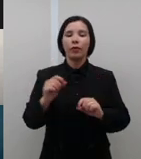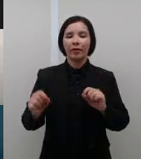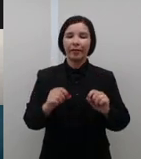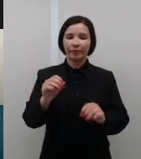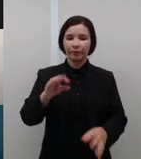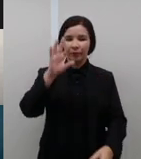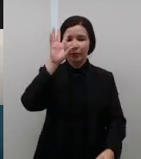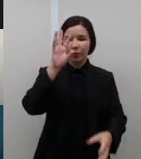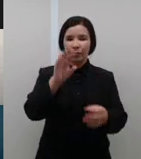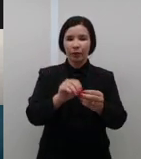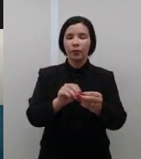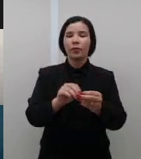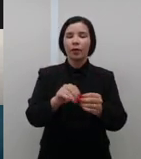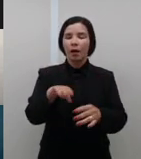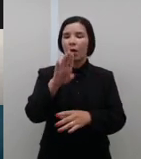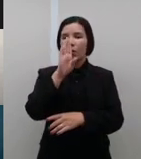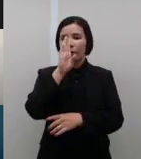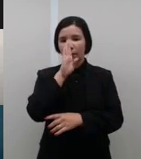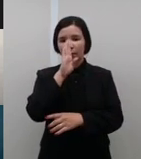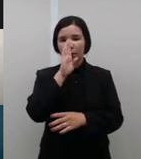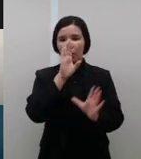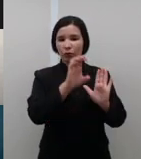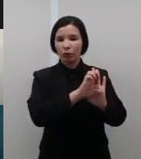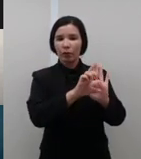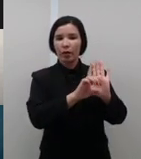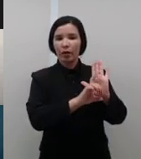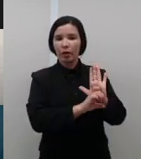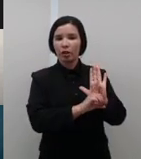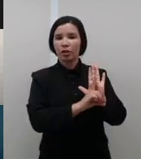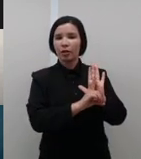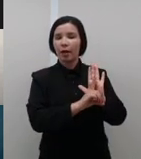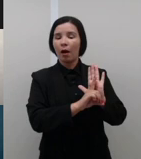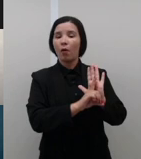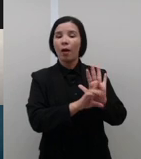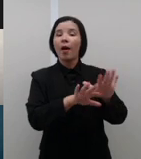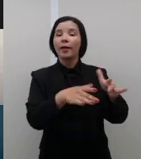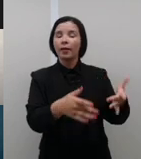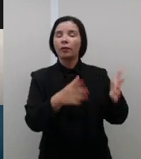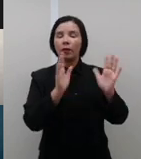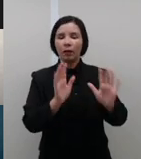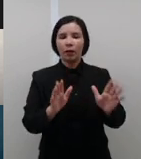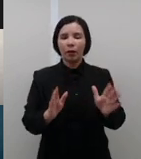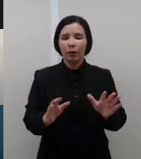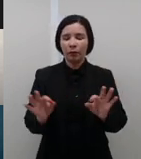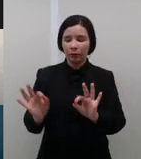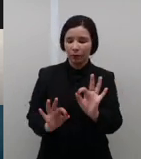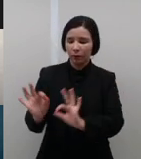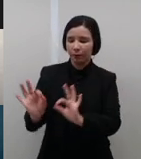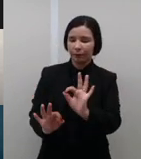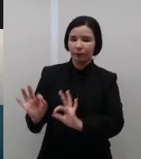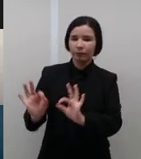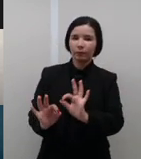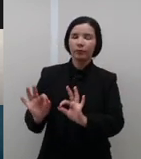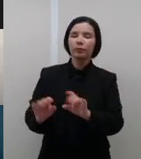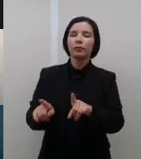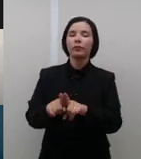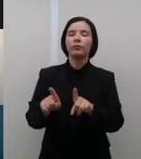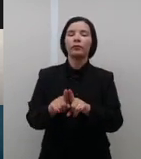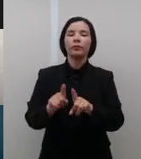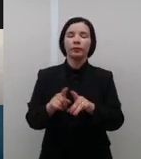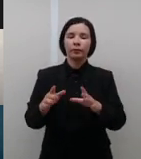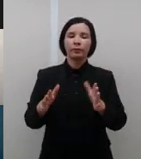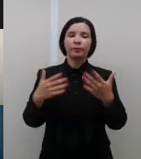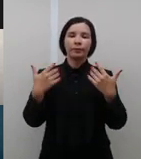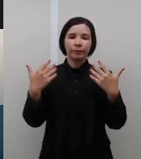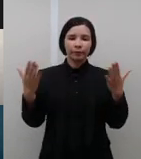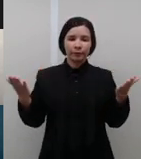do edital primeiro, já havia feito a delimitação acerca desse marco, estabelecendo que poderiam ser adquiridos até a data da